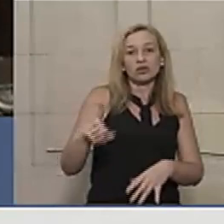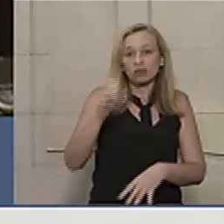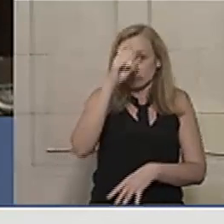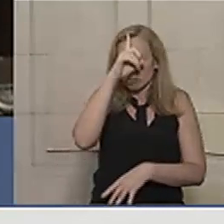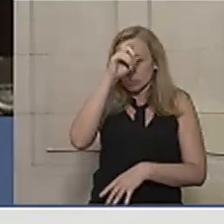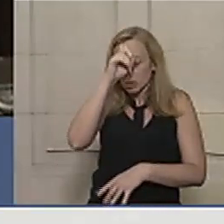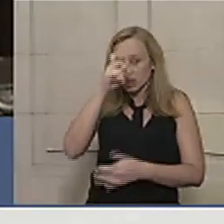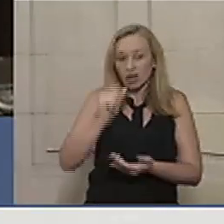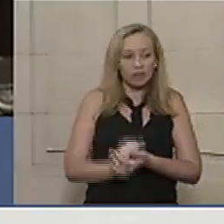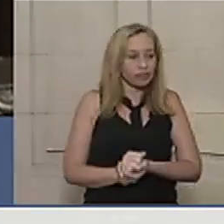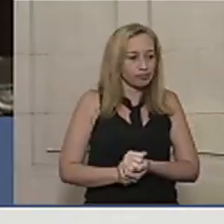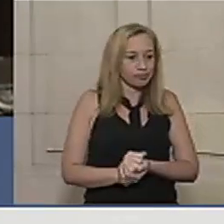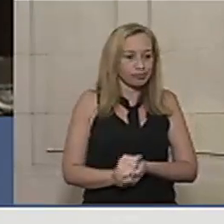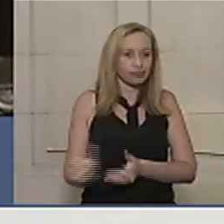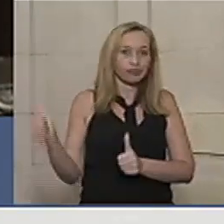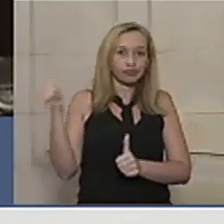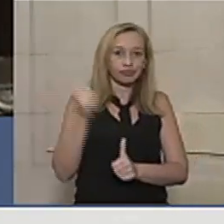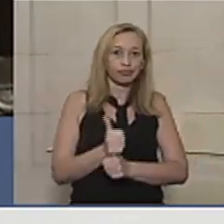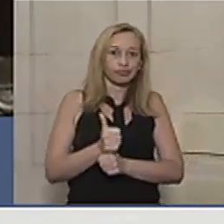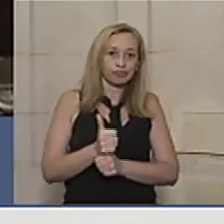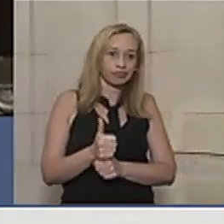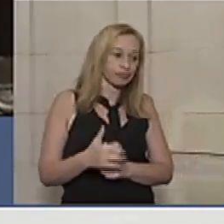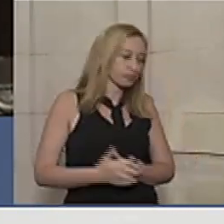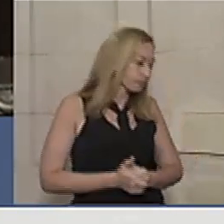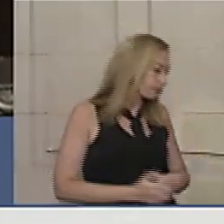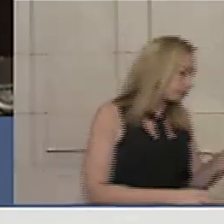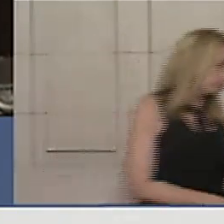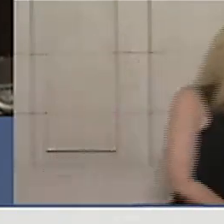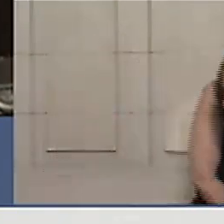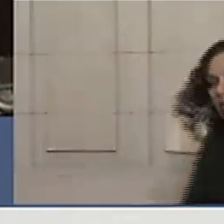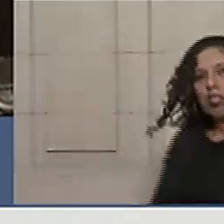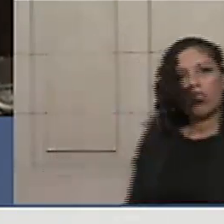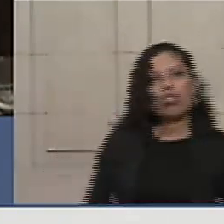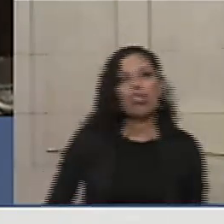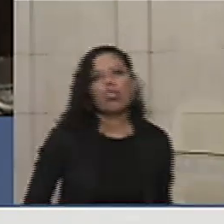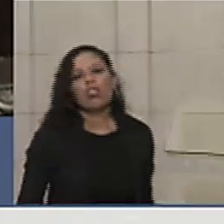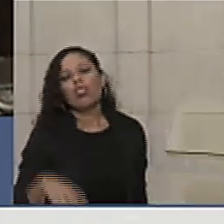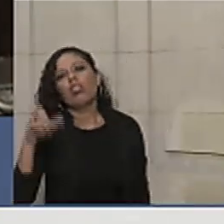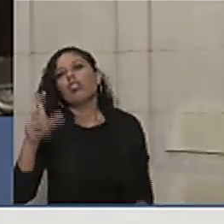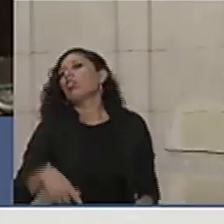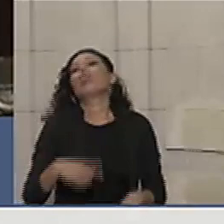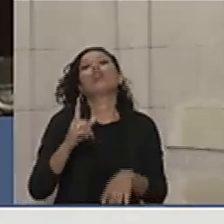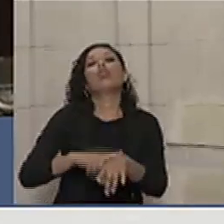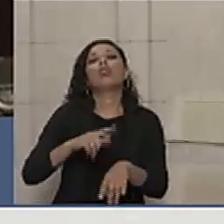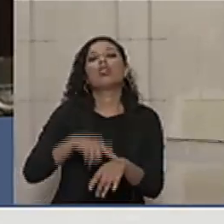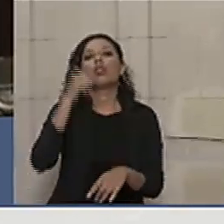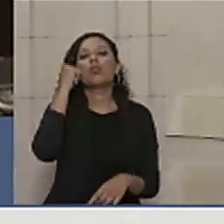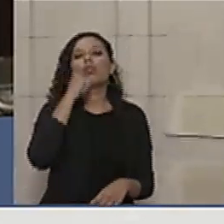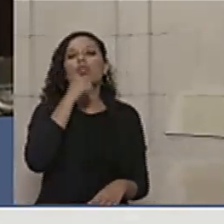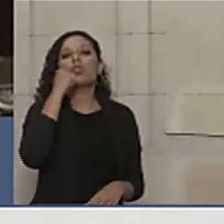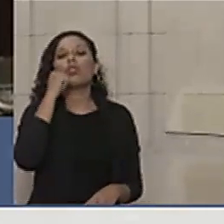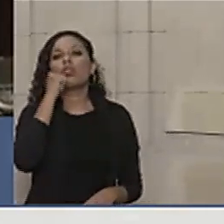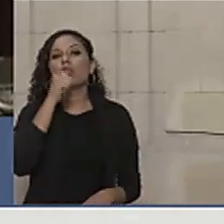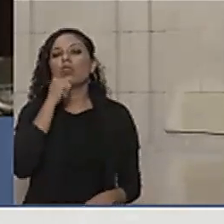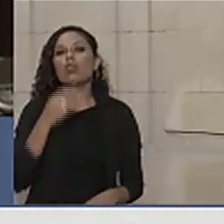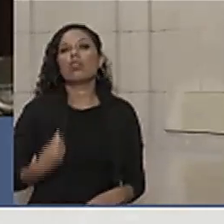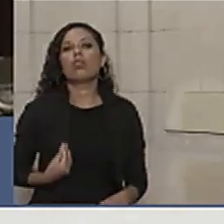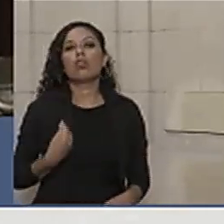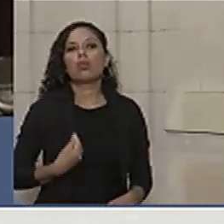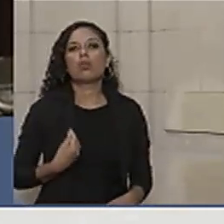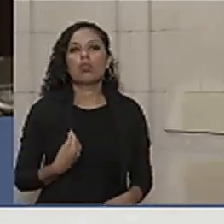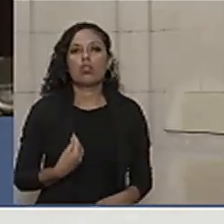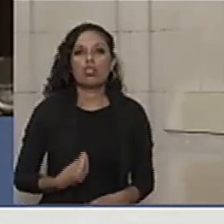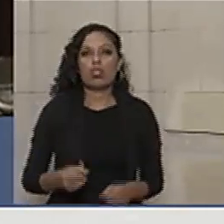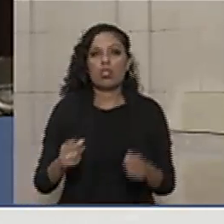inclusive no climatério, que é um momento da vida das mulheres que não